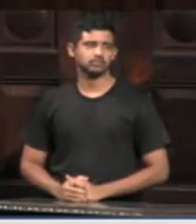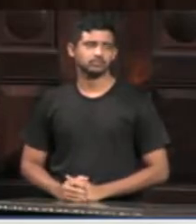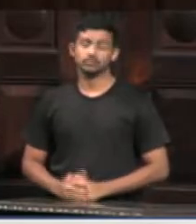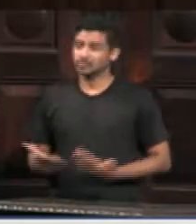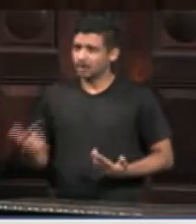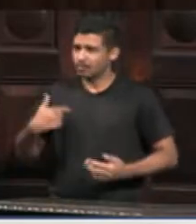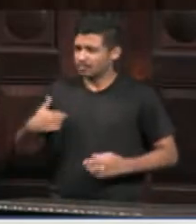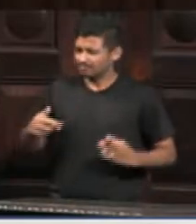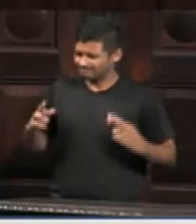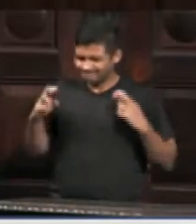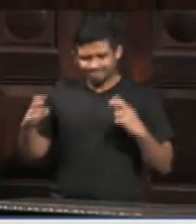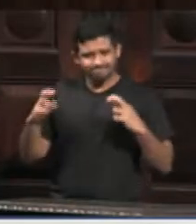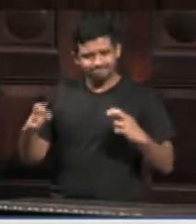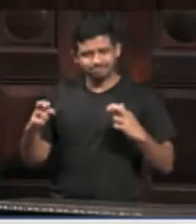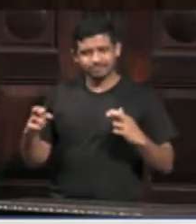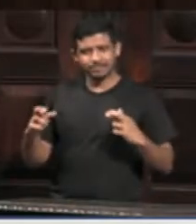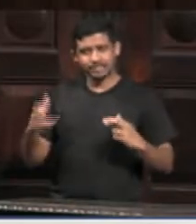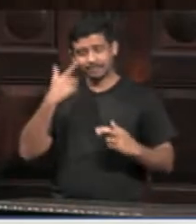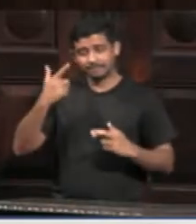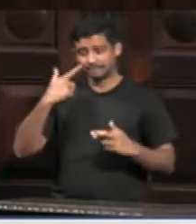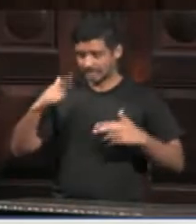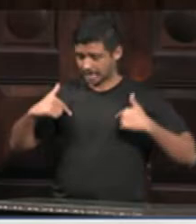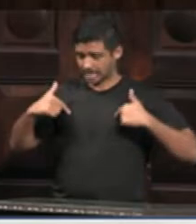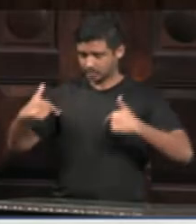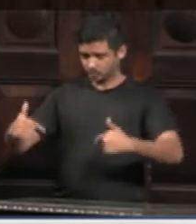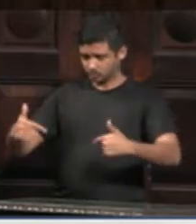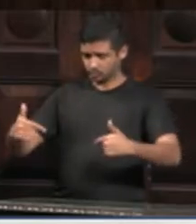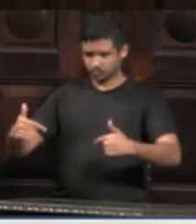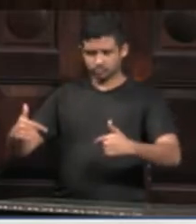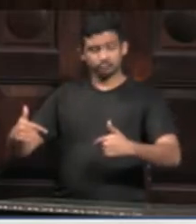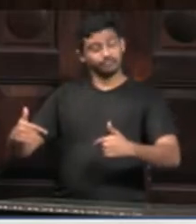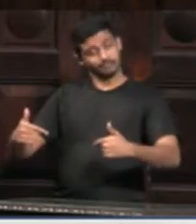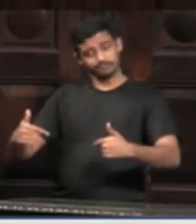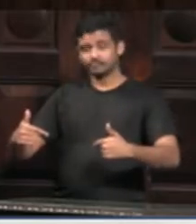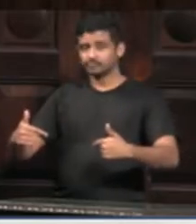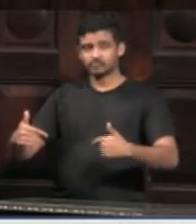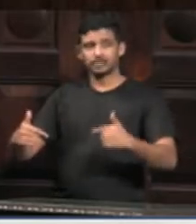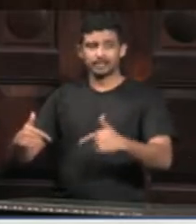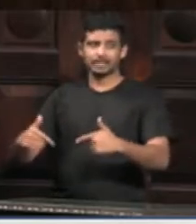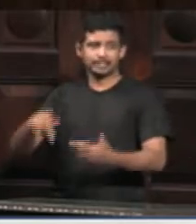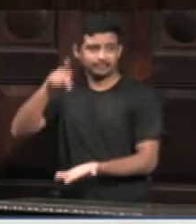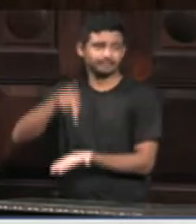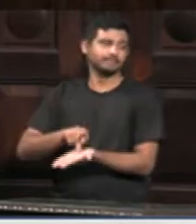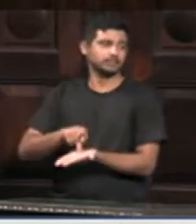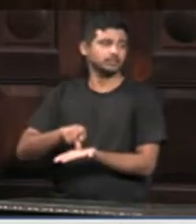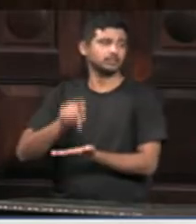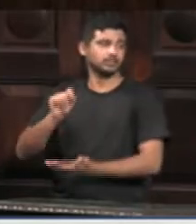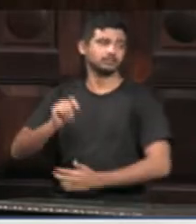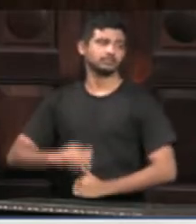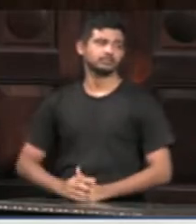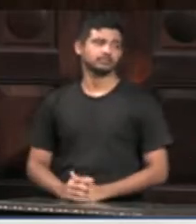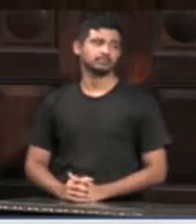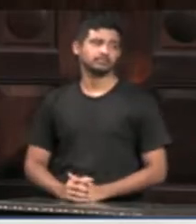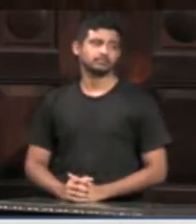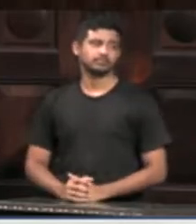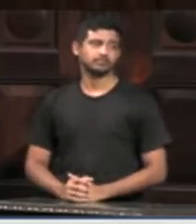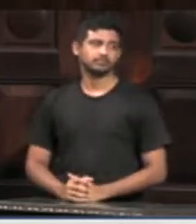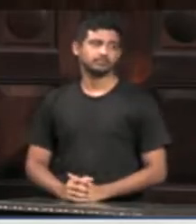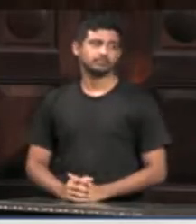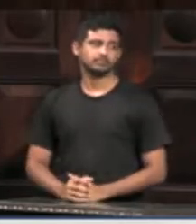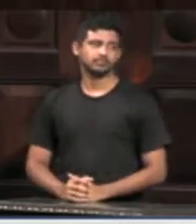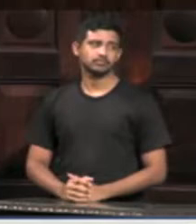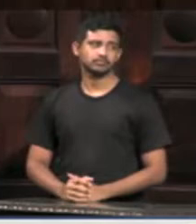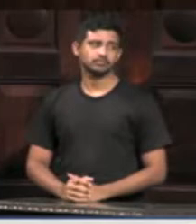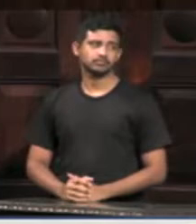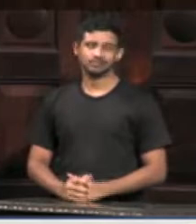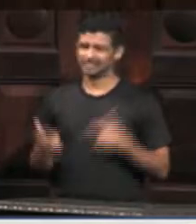tosco, uma atitude que realmente não é